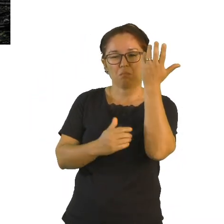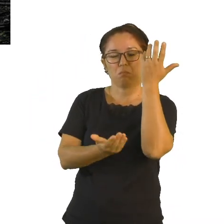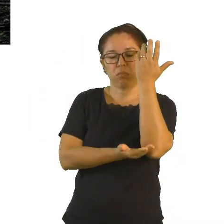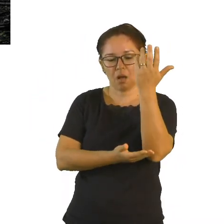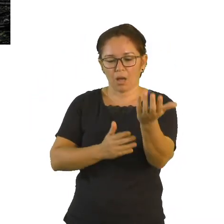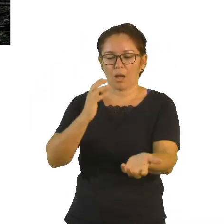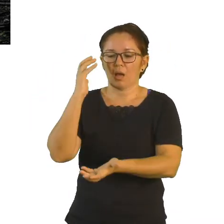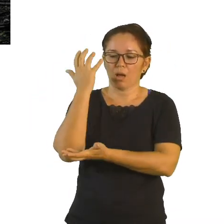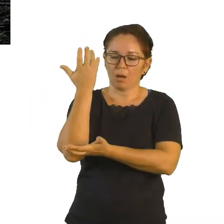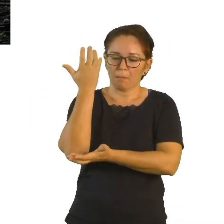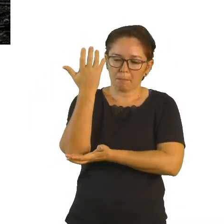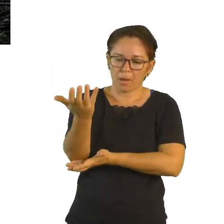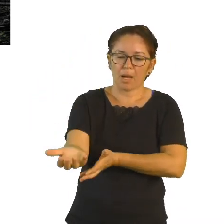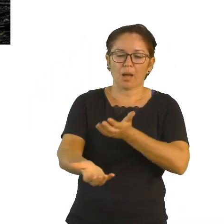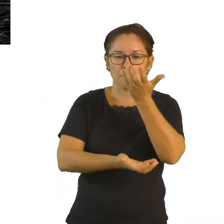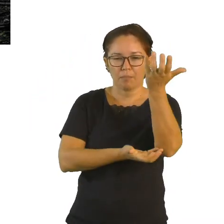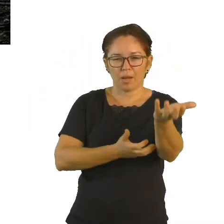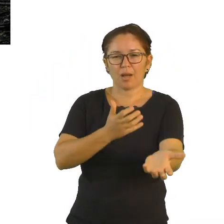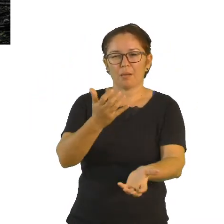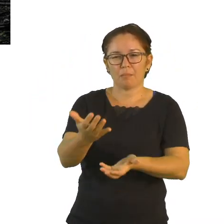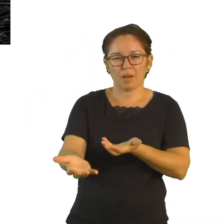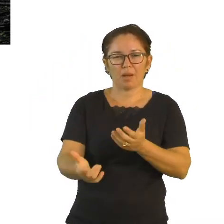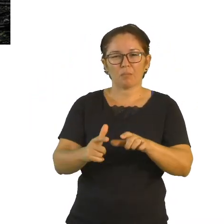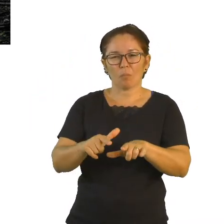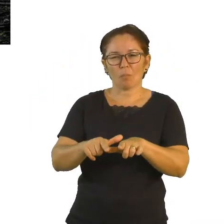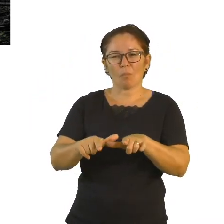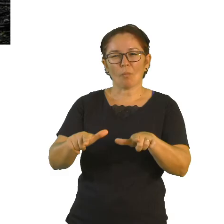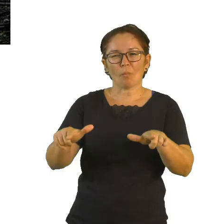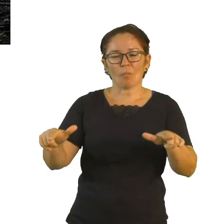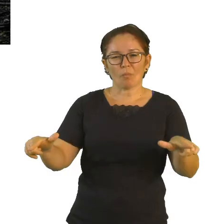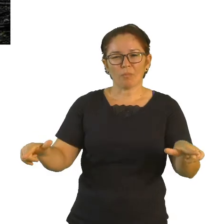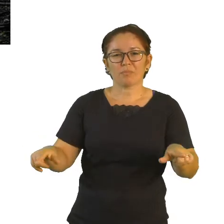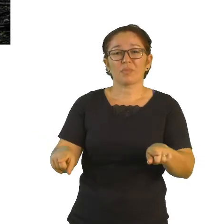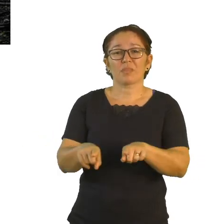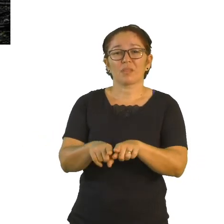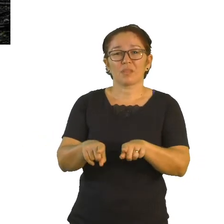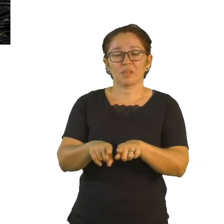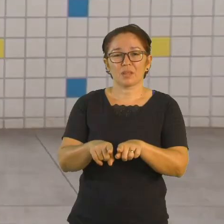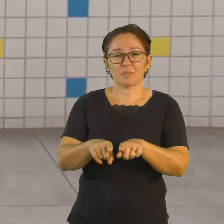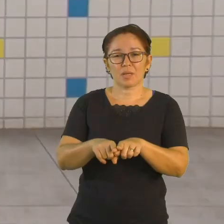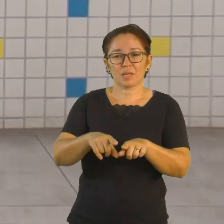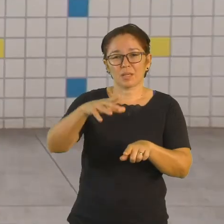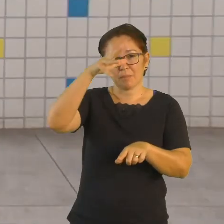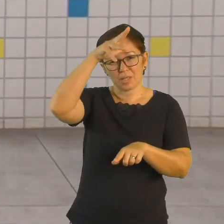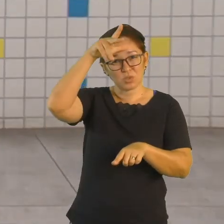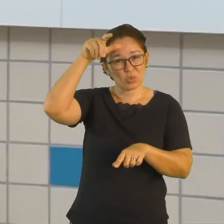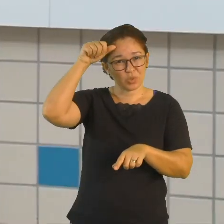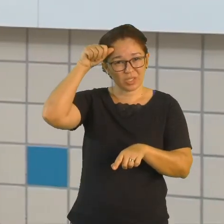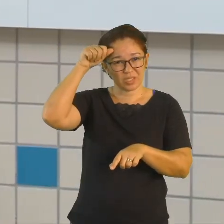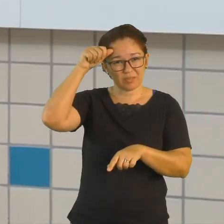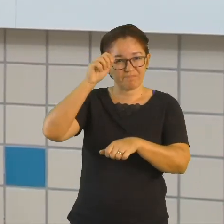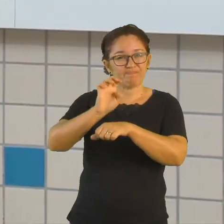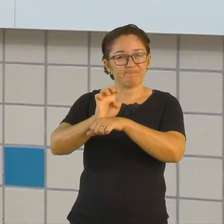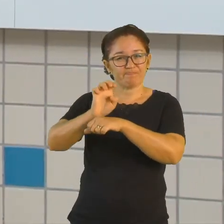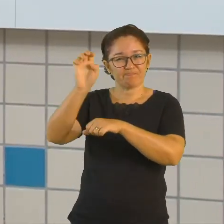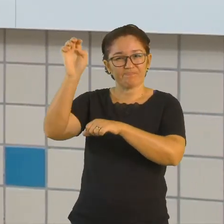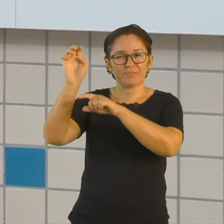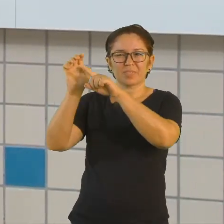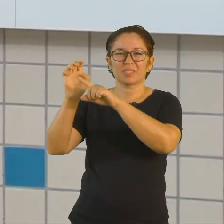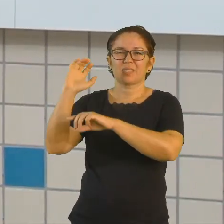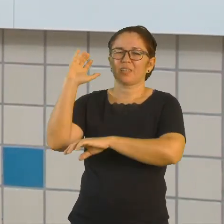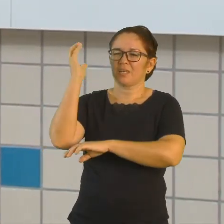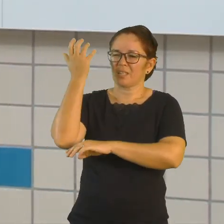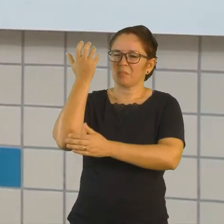podem observar o desmatamento na floresta amazônica. As imagens de satélite, elas